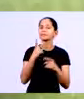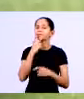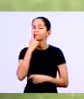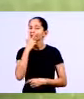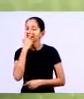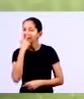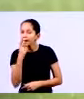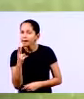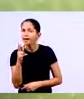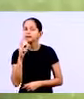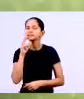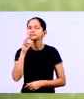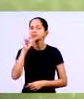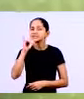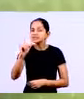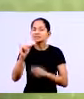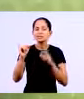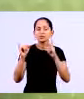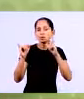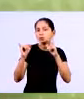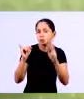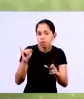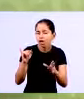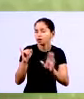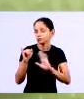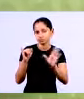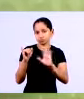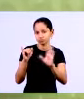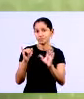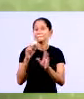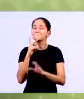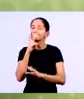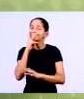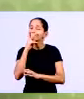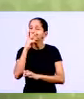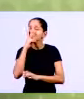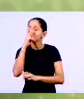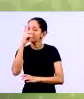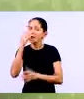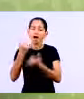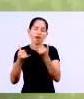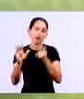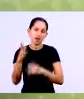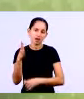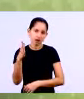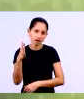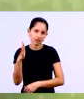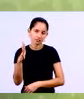I. Só que não é o I igual nós falamos pi, é assim,